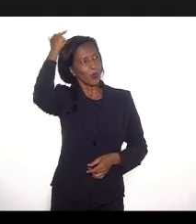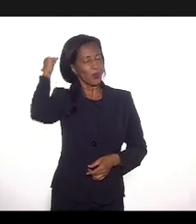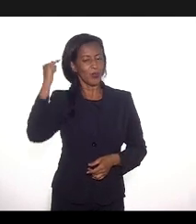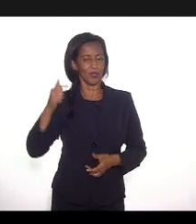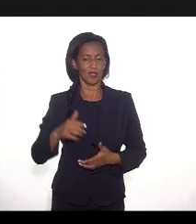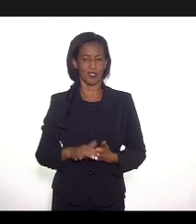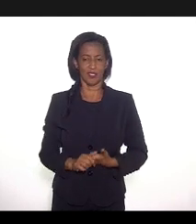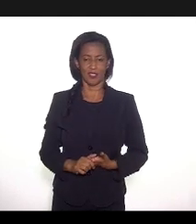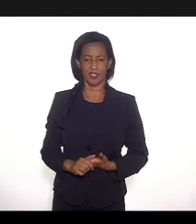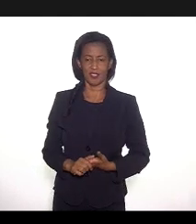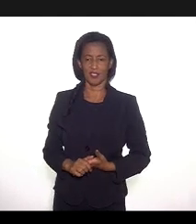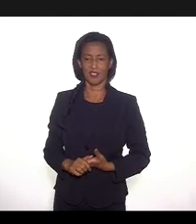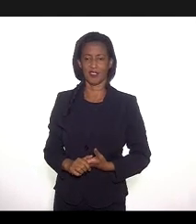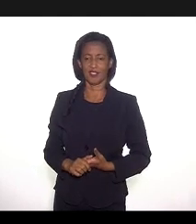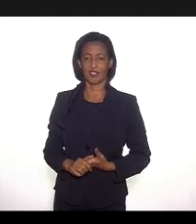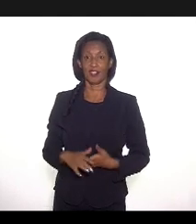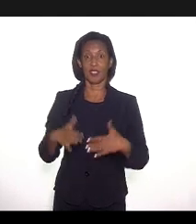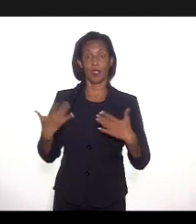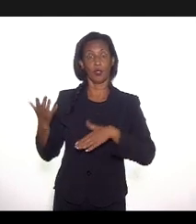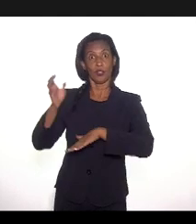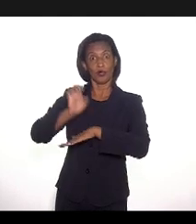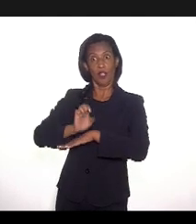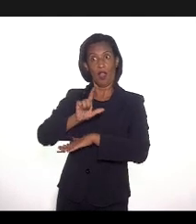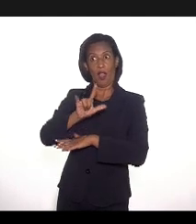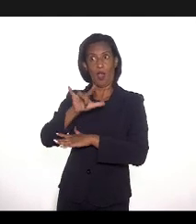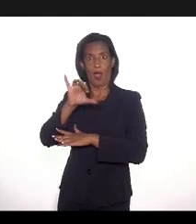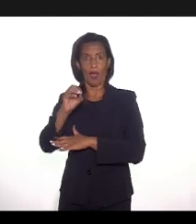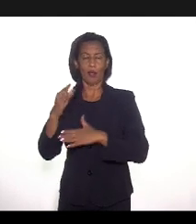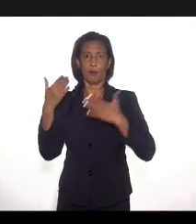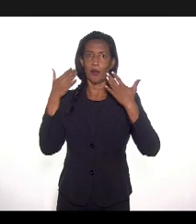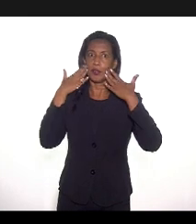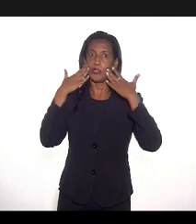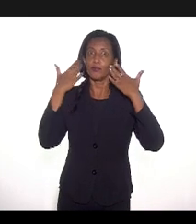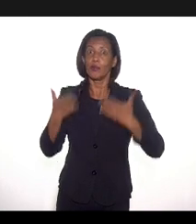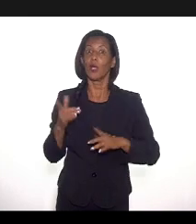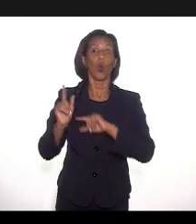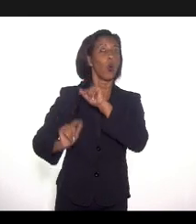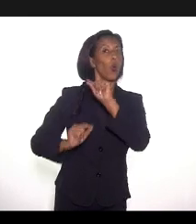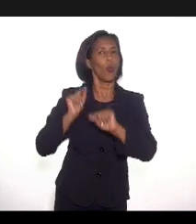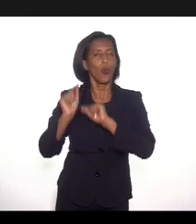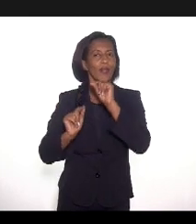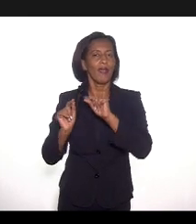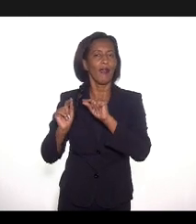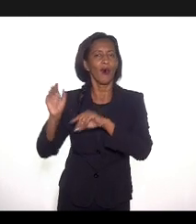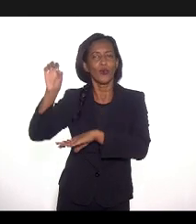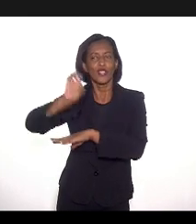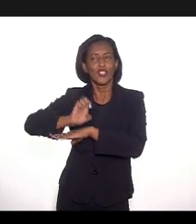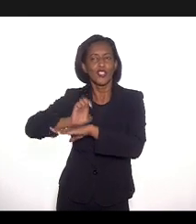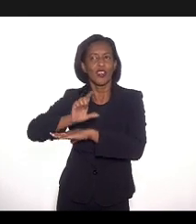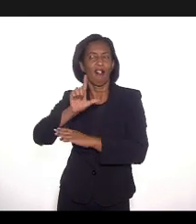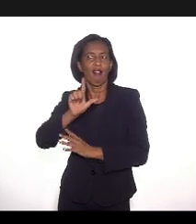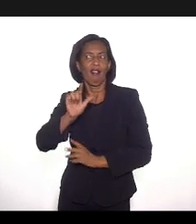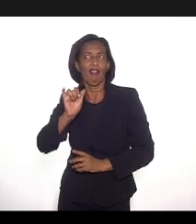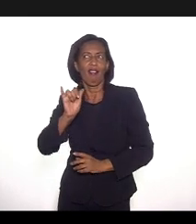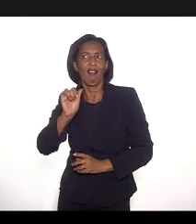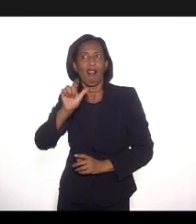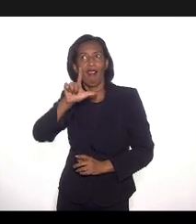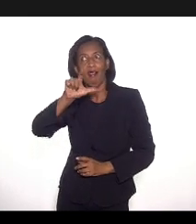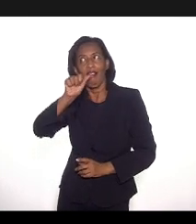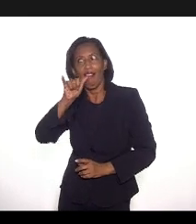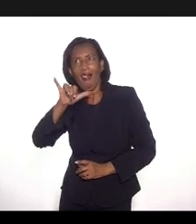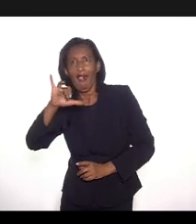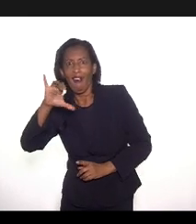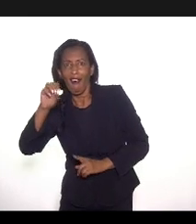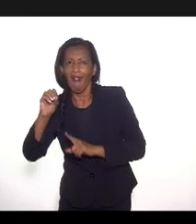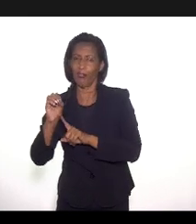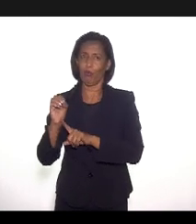numa não num estado laico, mas pelo menos numa expressão do que é um estado laico. Porque um estado laico, isso não,